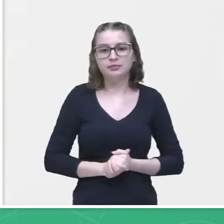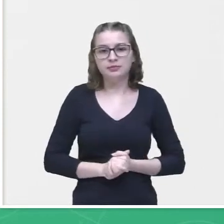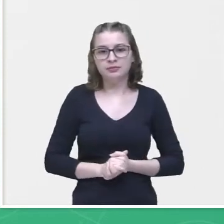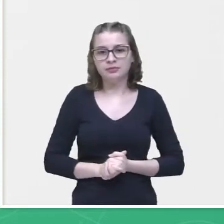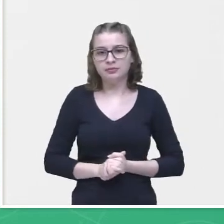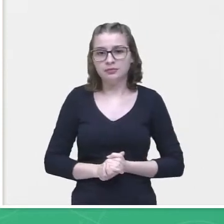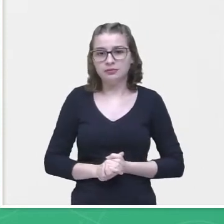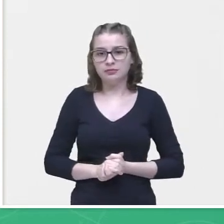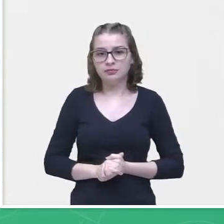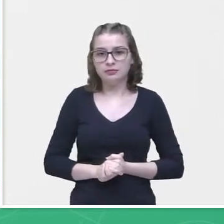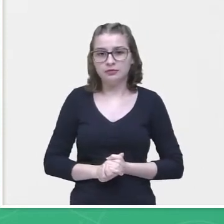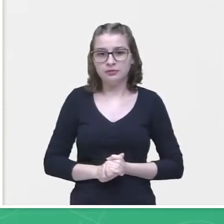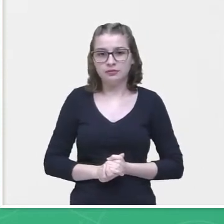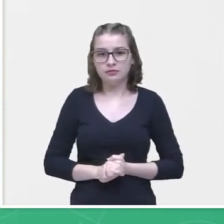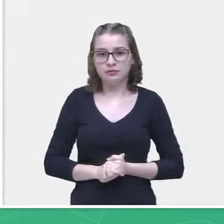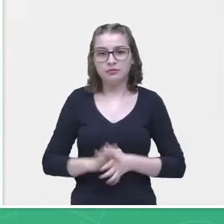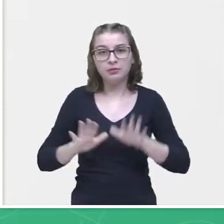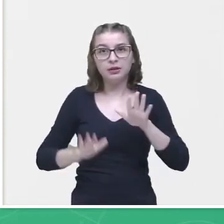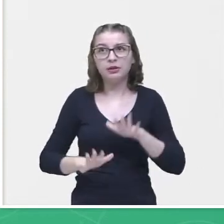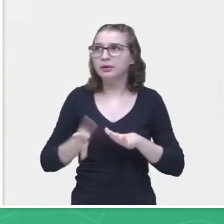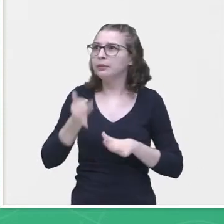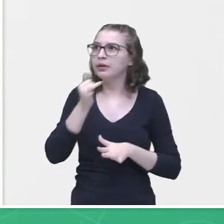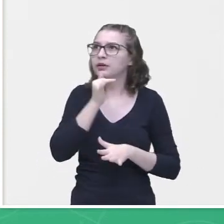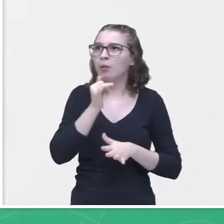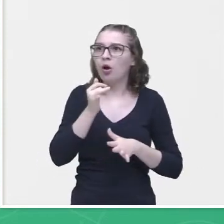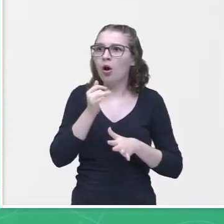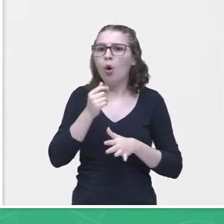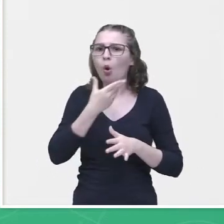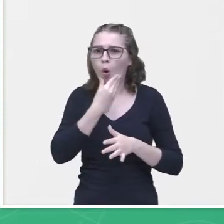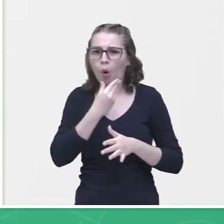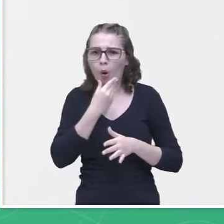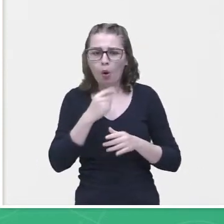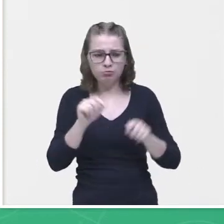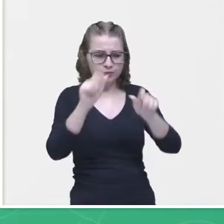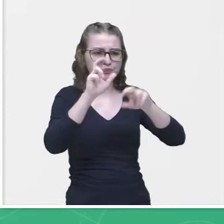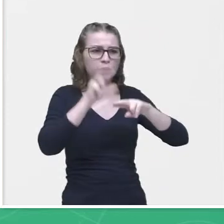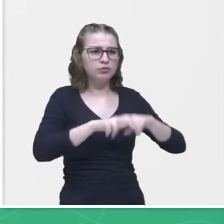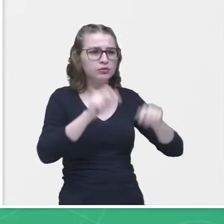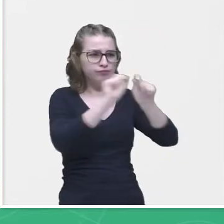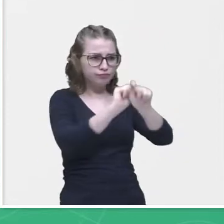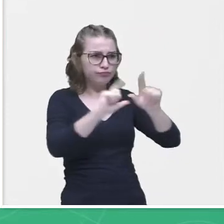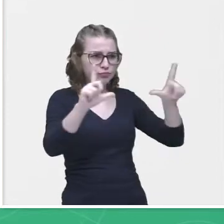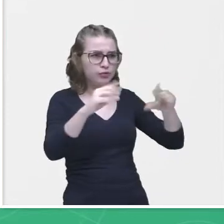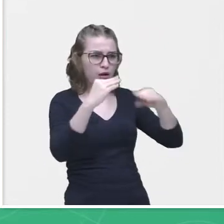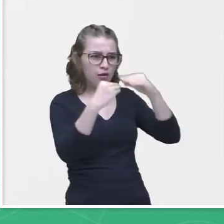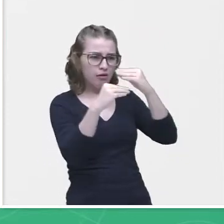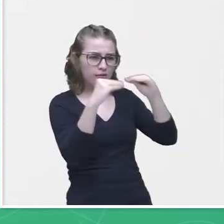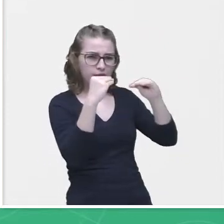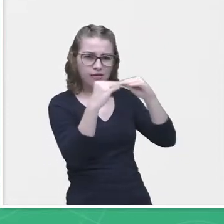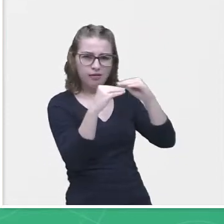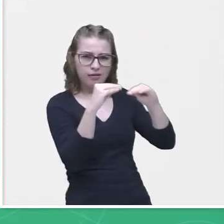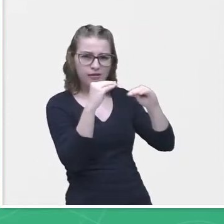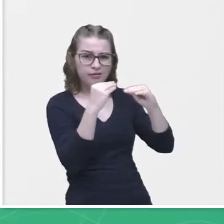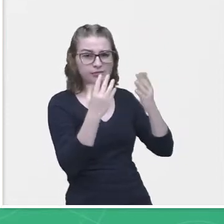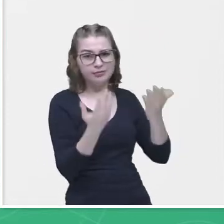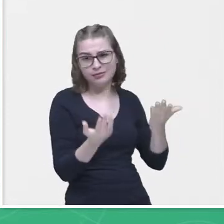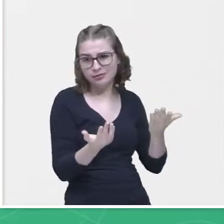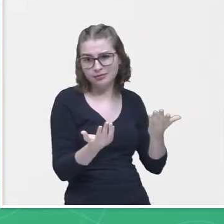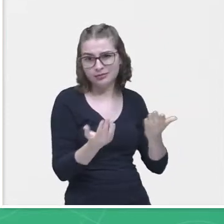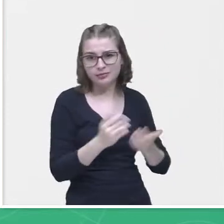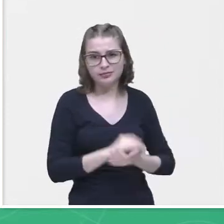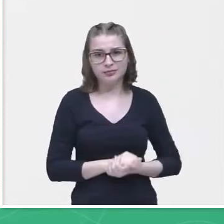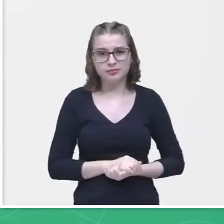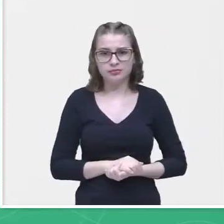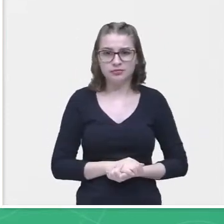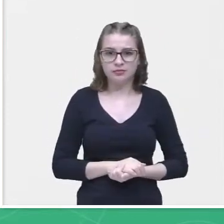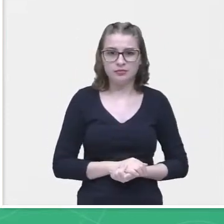sobre os homens que assistem a novelas também, você leu também, ali é uma opinião, não é? Hoje podemos até